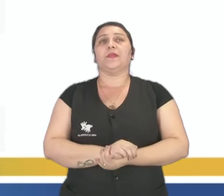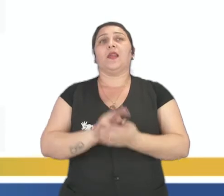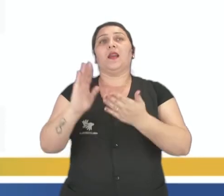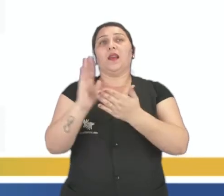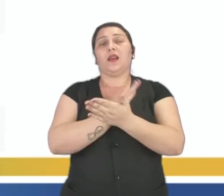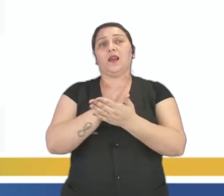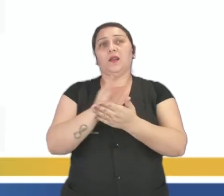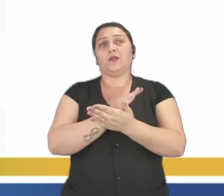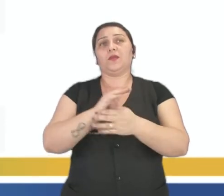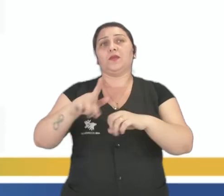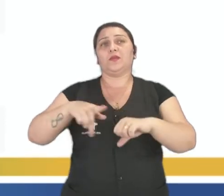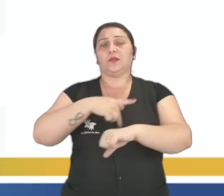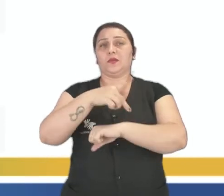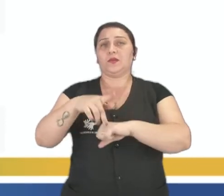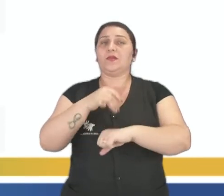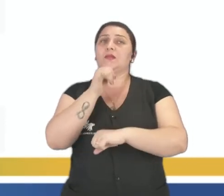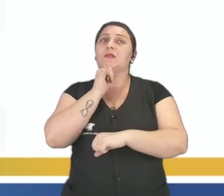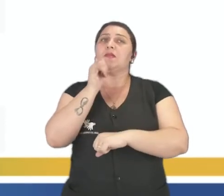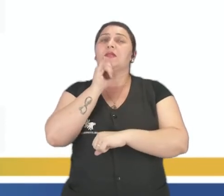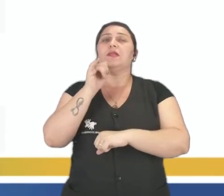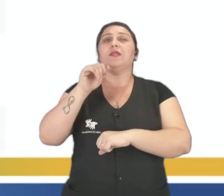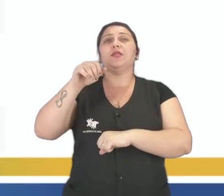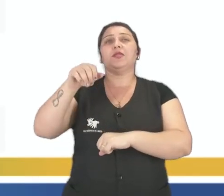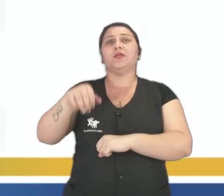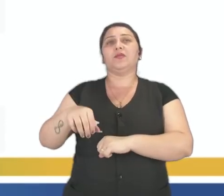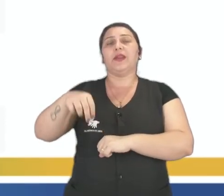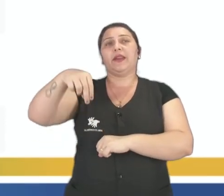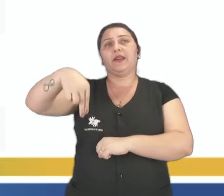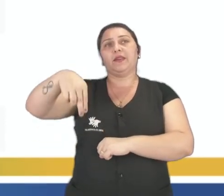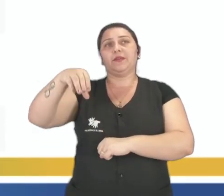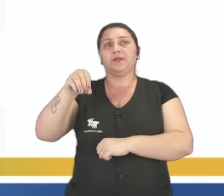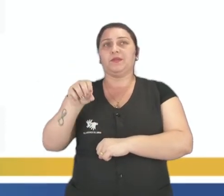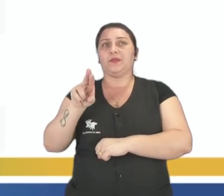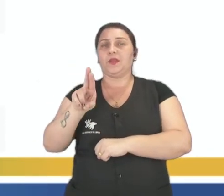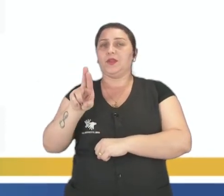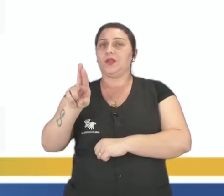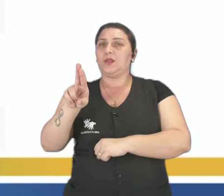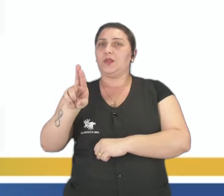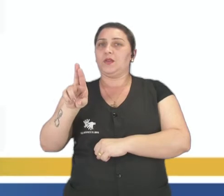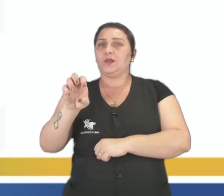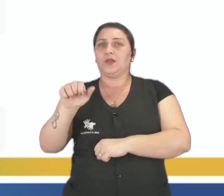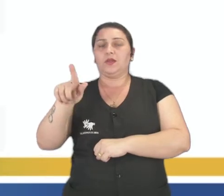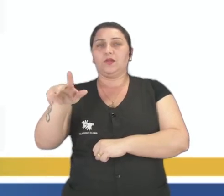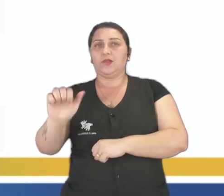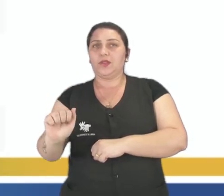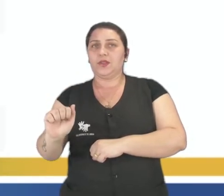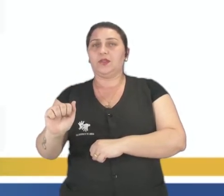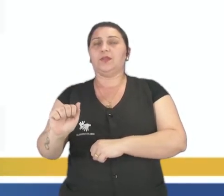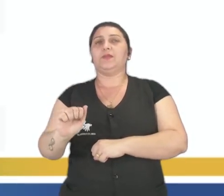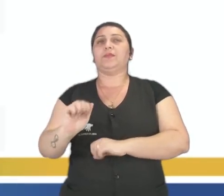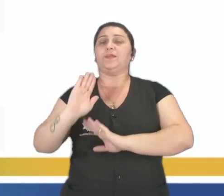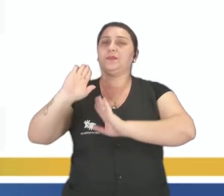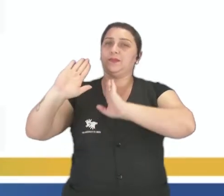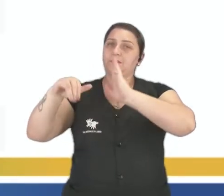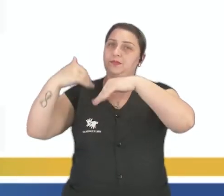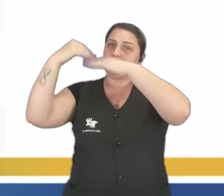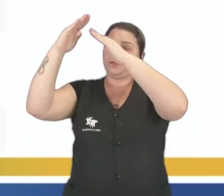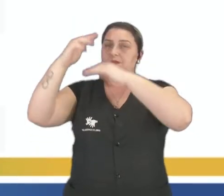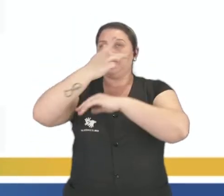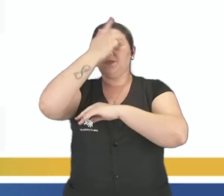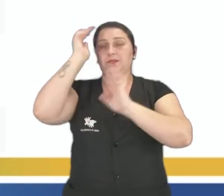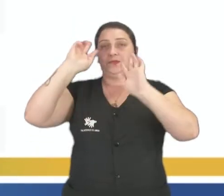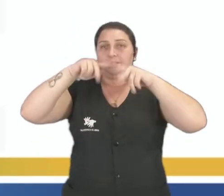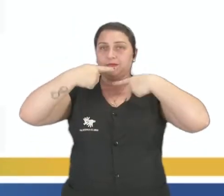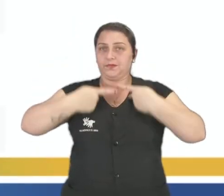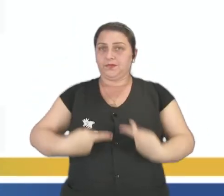E aí vejamos alguns exemplos de países desenvolvidos, levando em consideração o índice de desenvolvimento humano, claro, né?